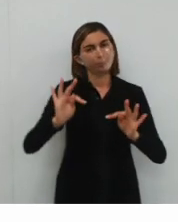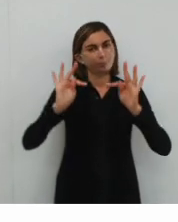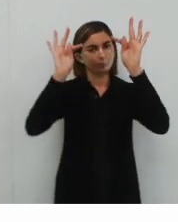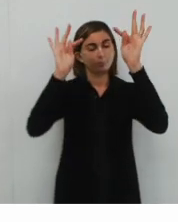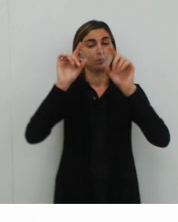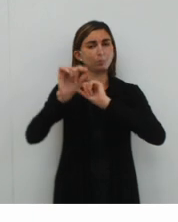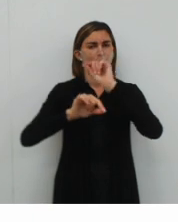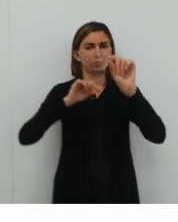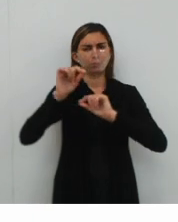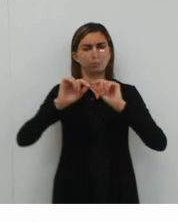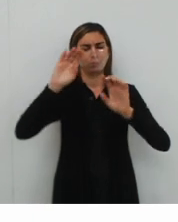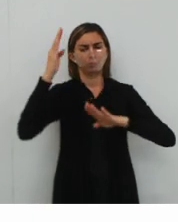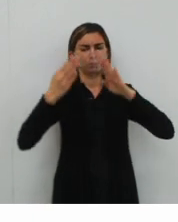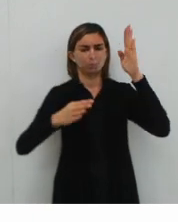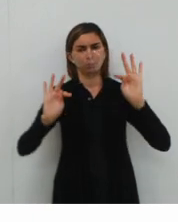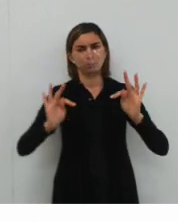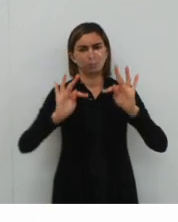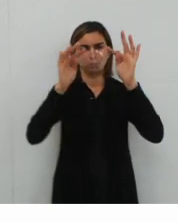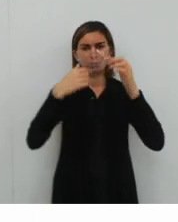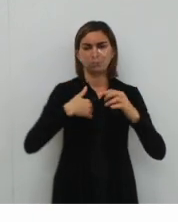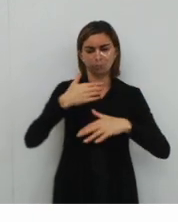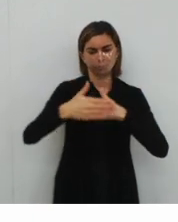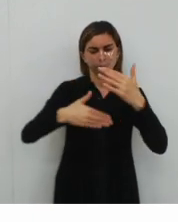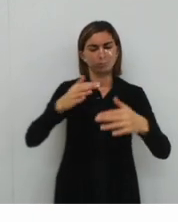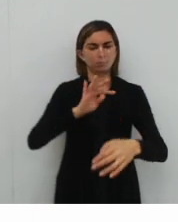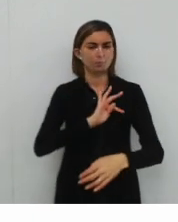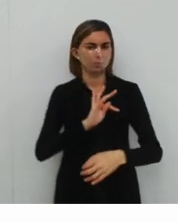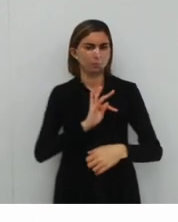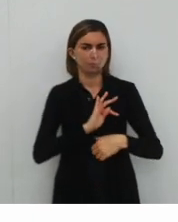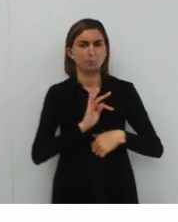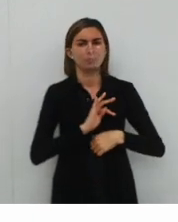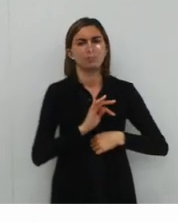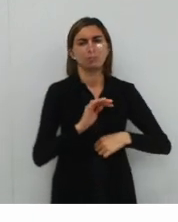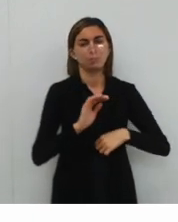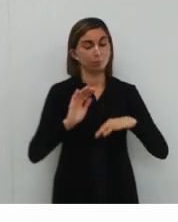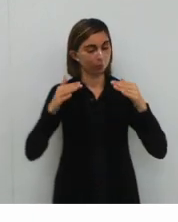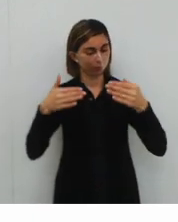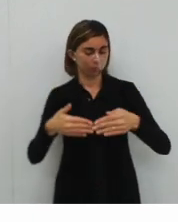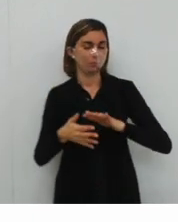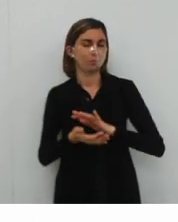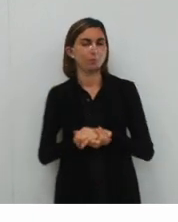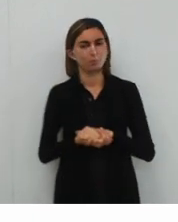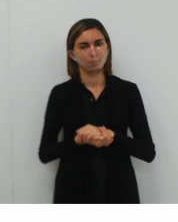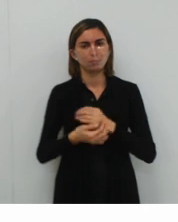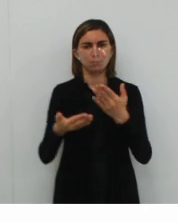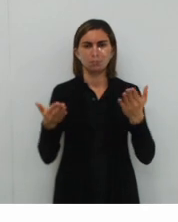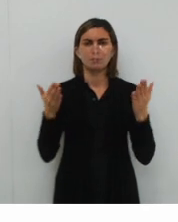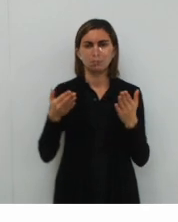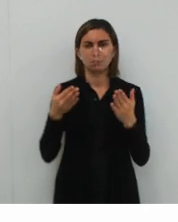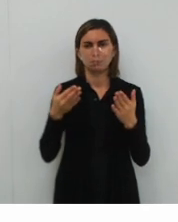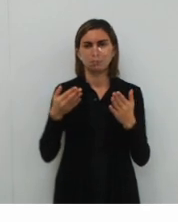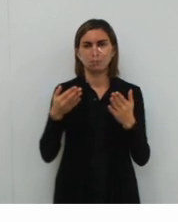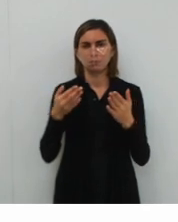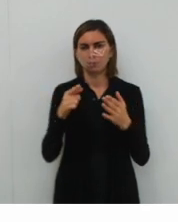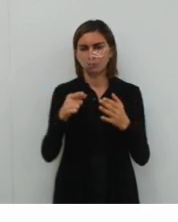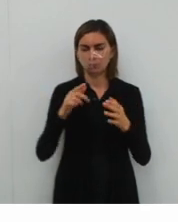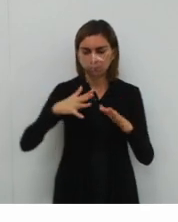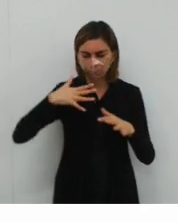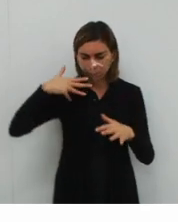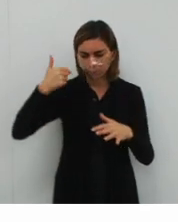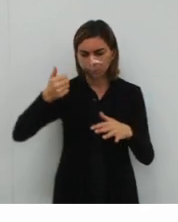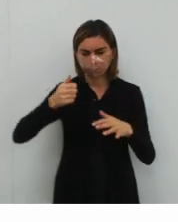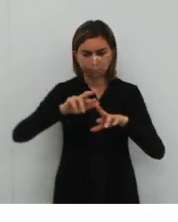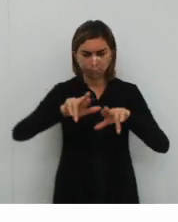O que é a biotecnologia? É o desenvolvimento de técnicas voltadas através do aprimoramento